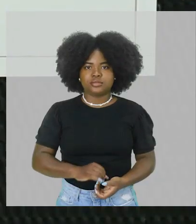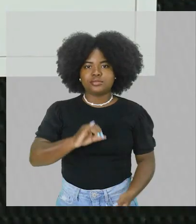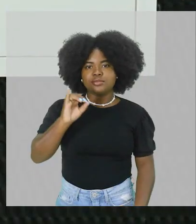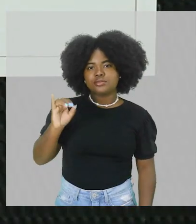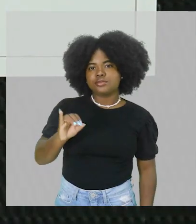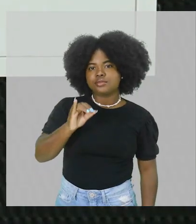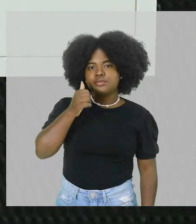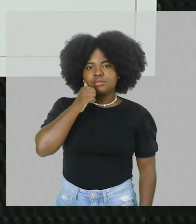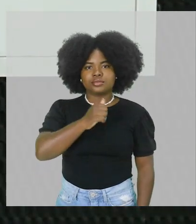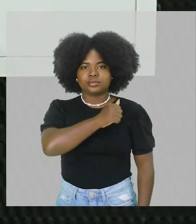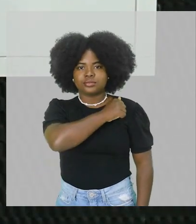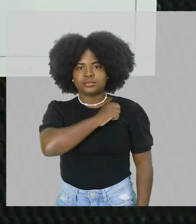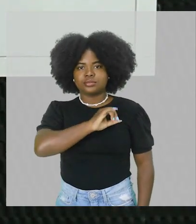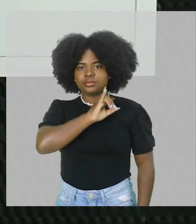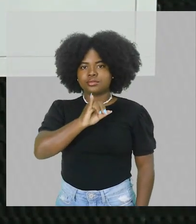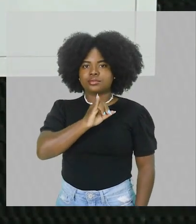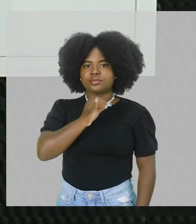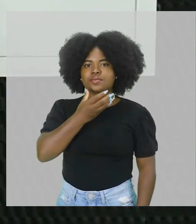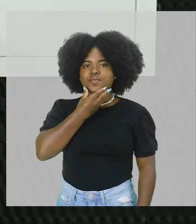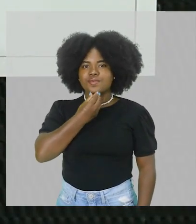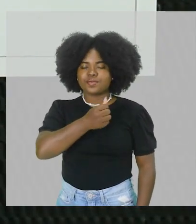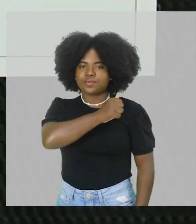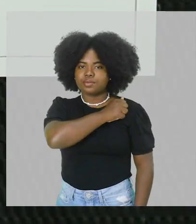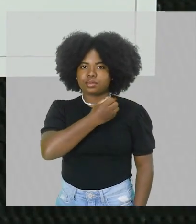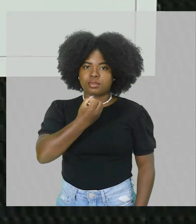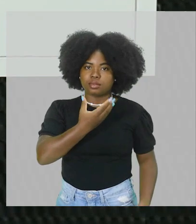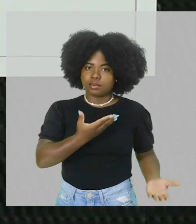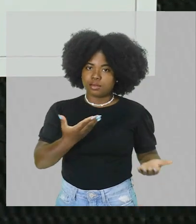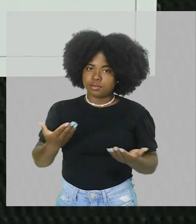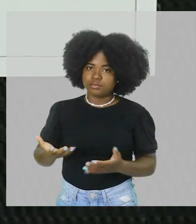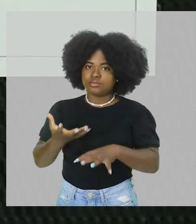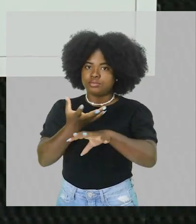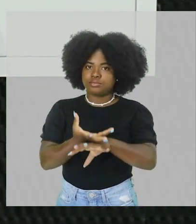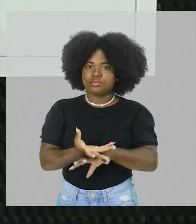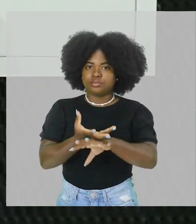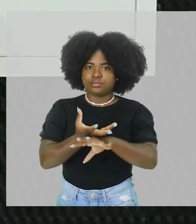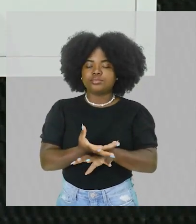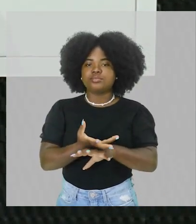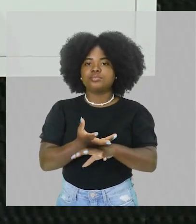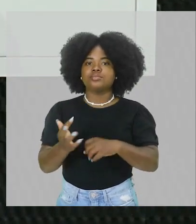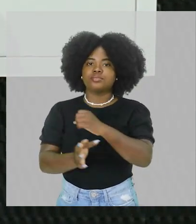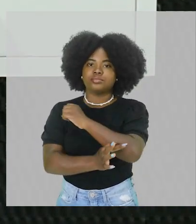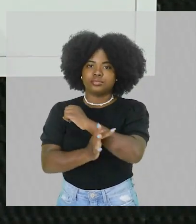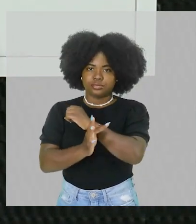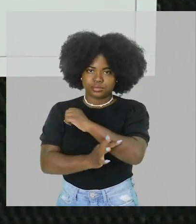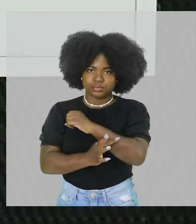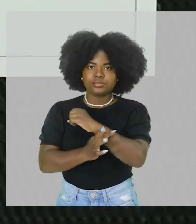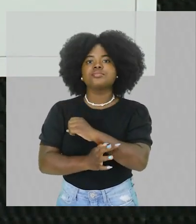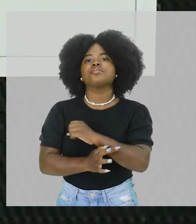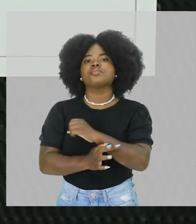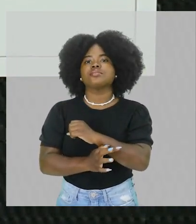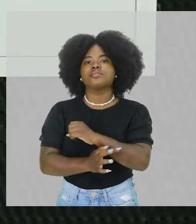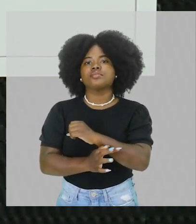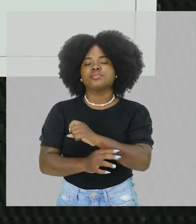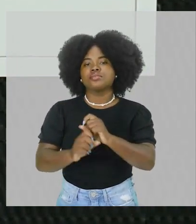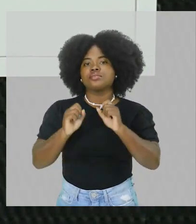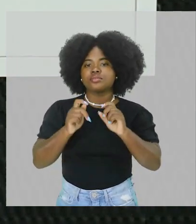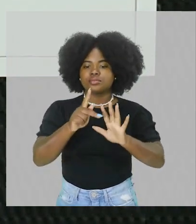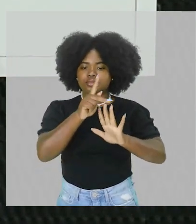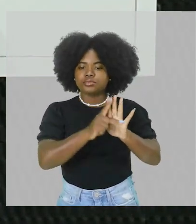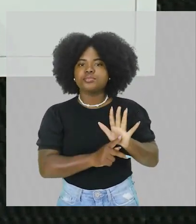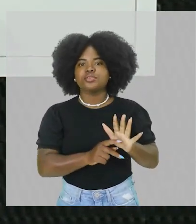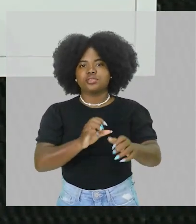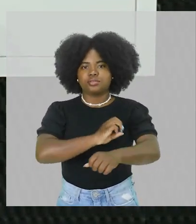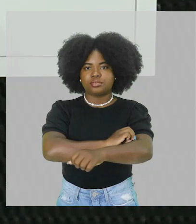Olá, aluna. Olá, aluno. Seja bem-vindo a mais uma aula de física, né? Aqui pelo preparatório PAS, UEMA e Enem, né? A aula de hoje, magnetismo,